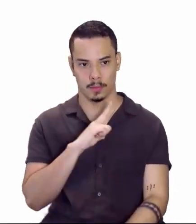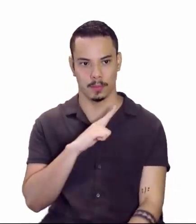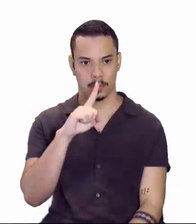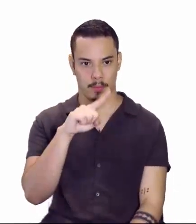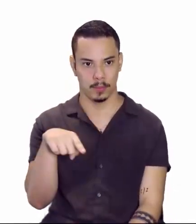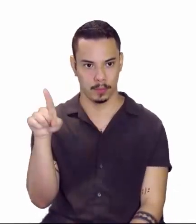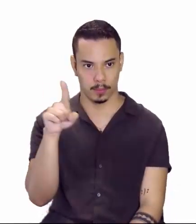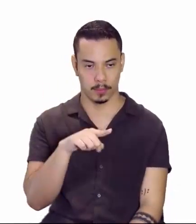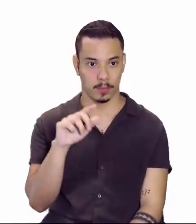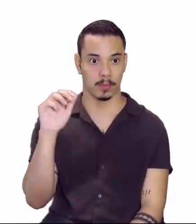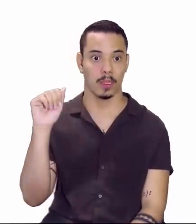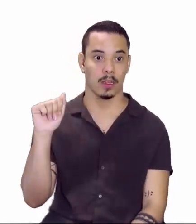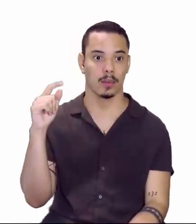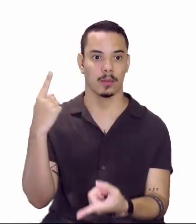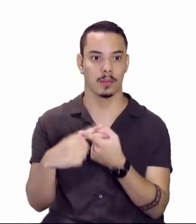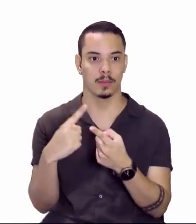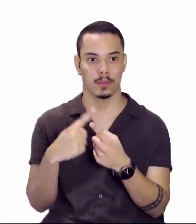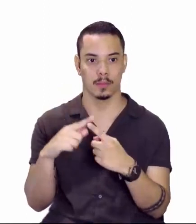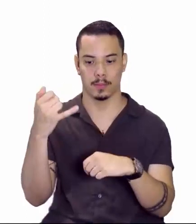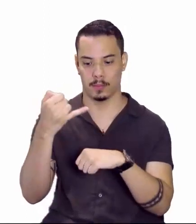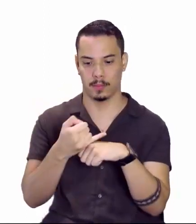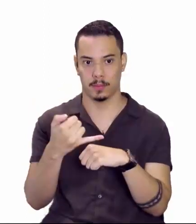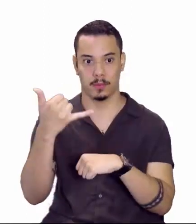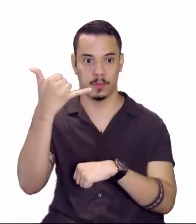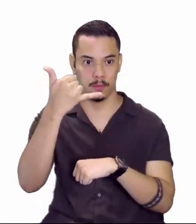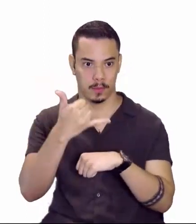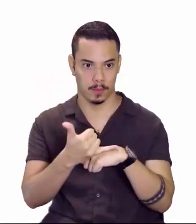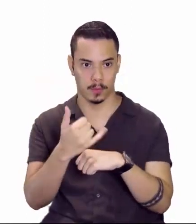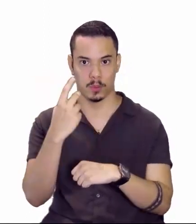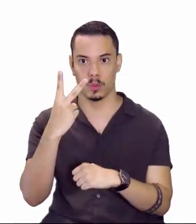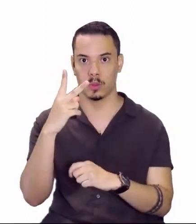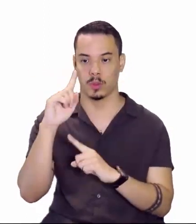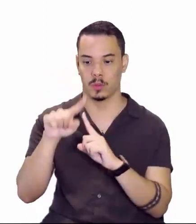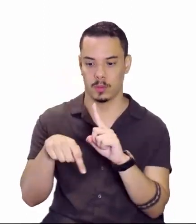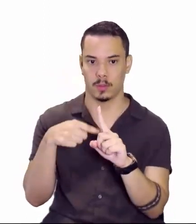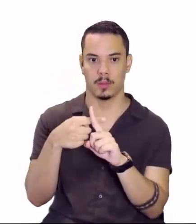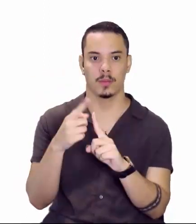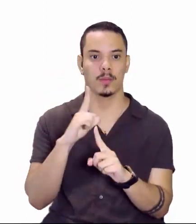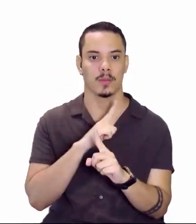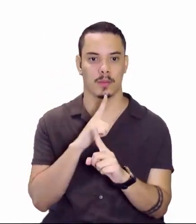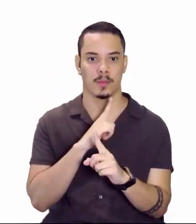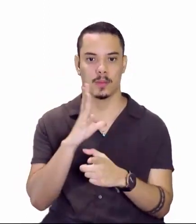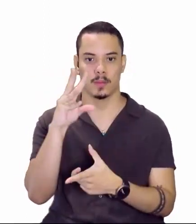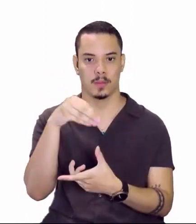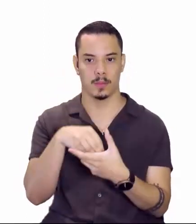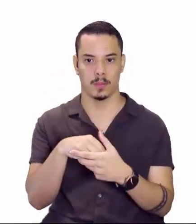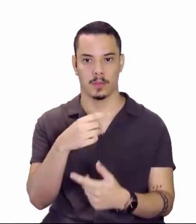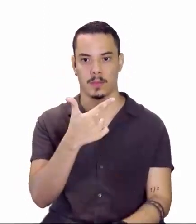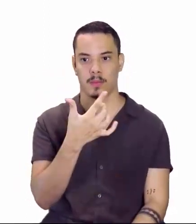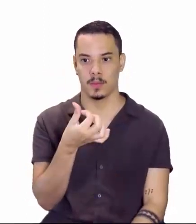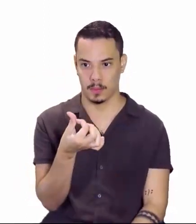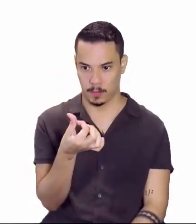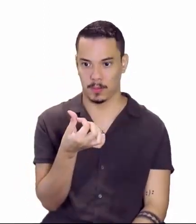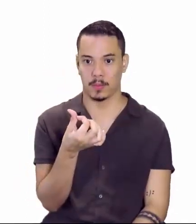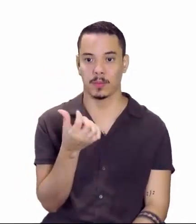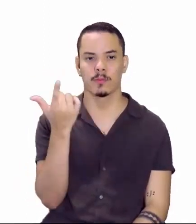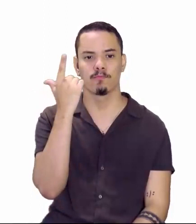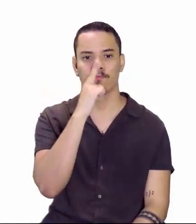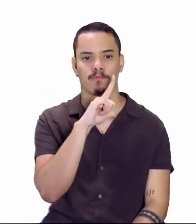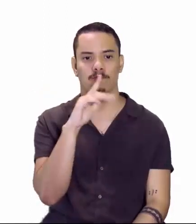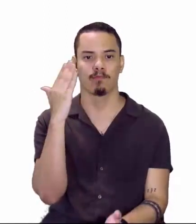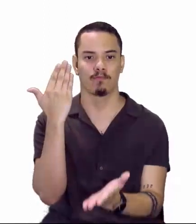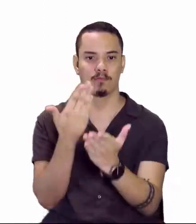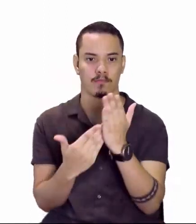alternativa A, porque o íon ferro 2+, que tem número atômico 26, ele